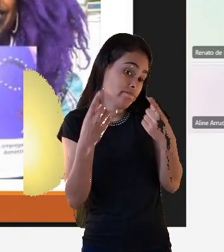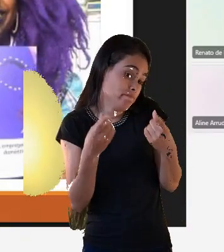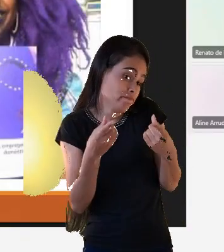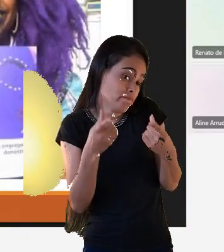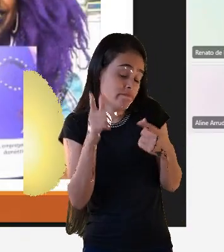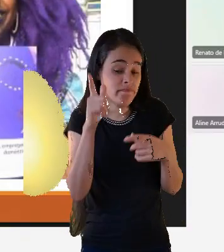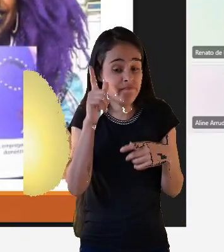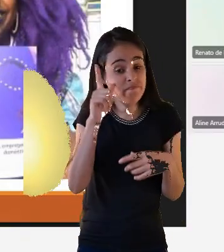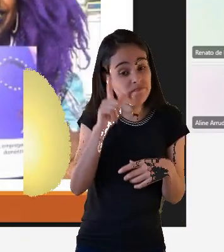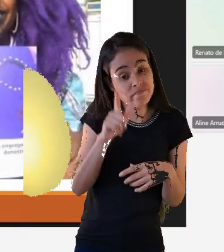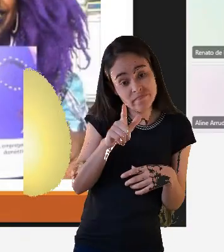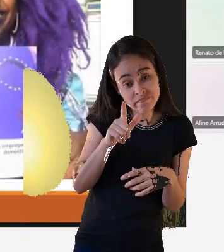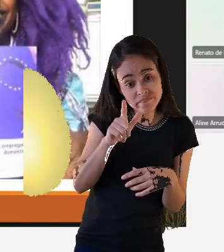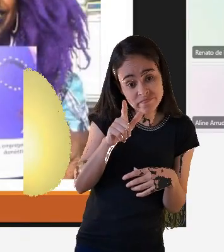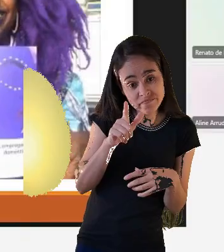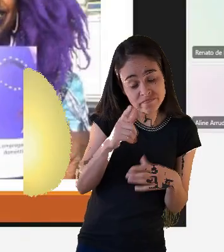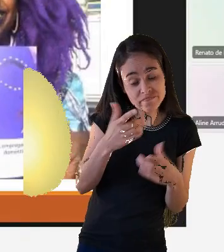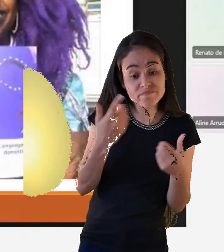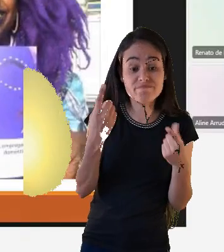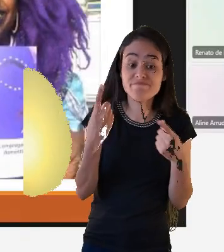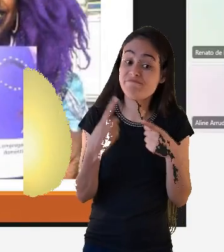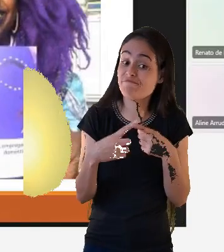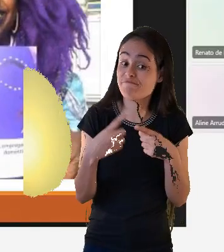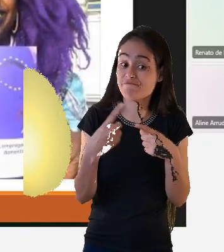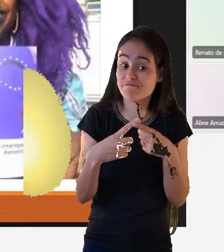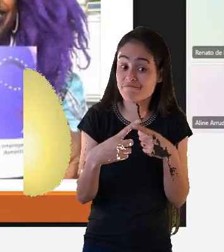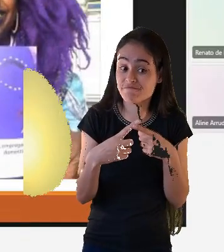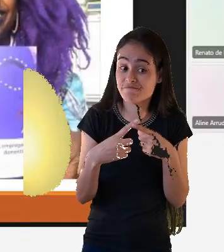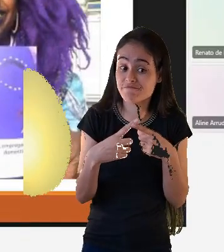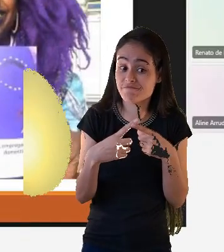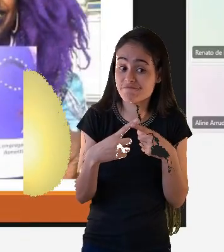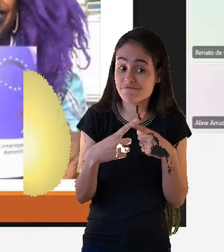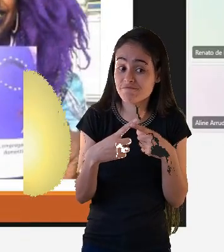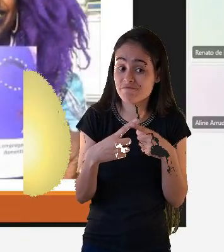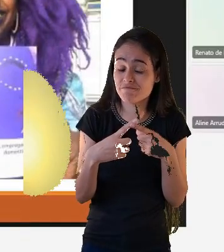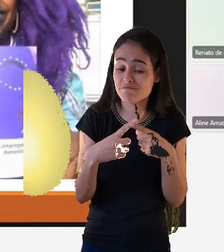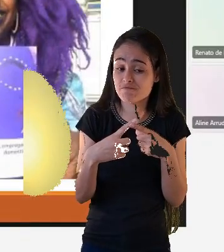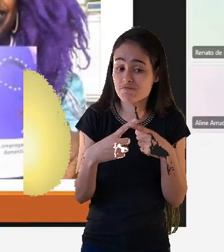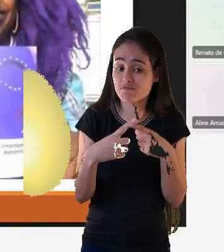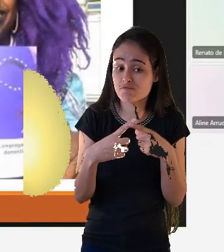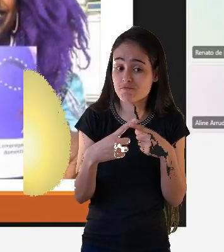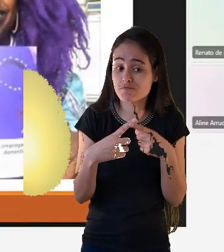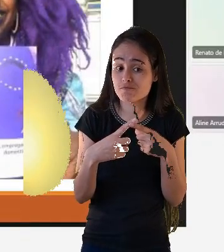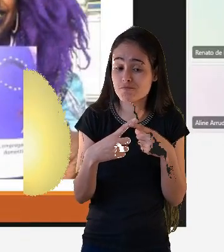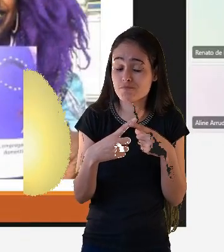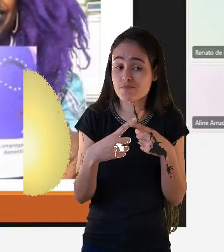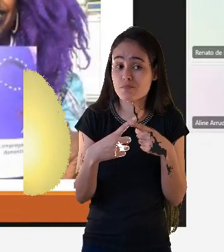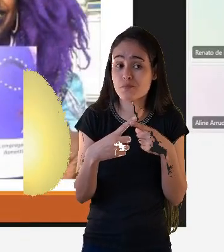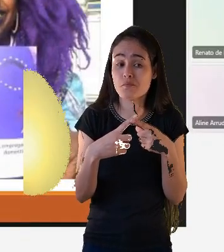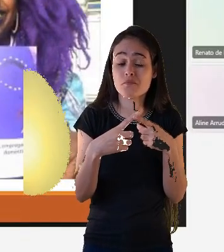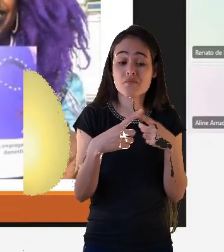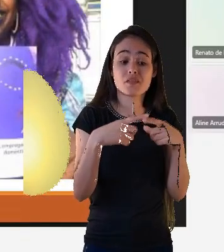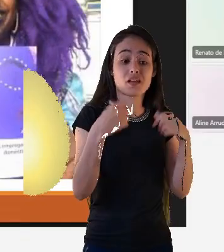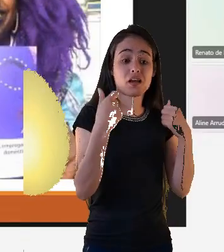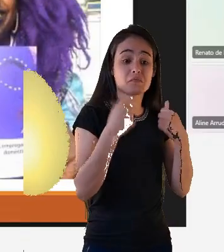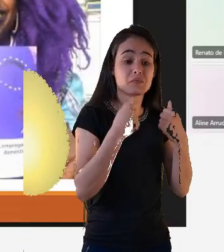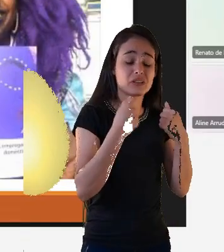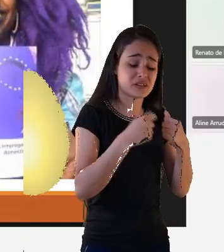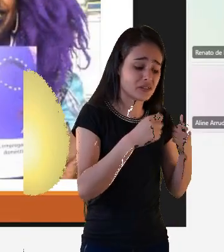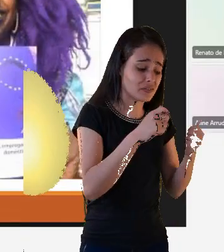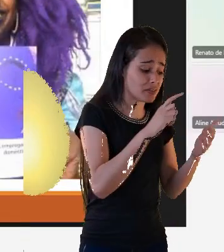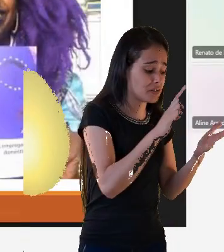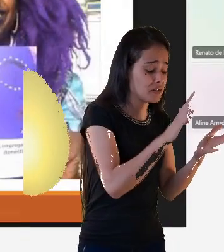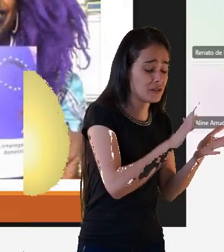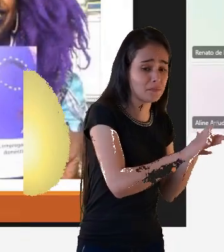né? Mas ela não pôde fazer porque ela não tinha com quem me deixar, ela não tinha, ela tinha